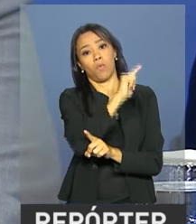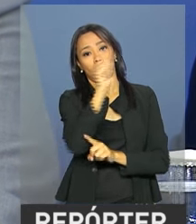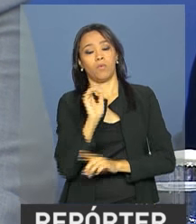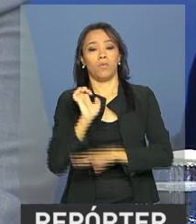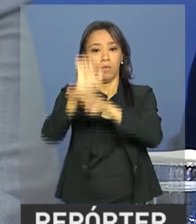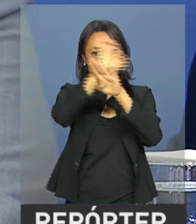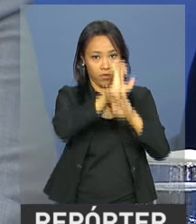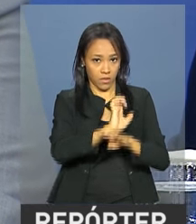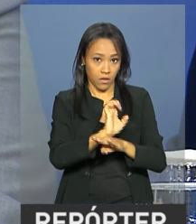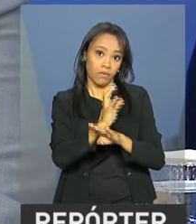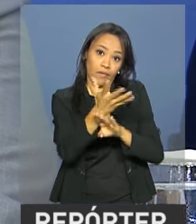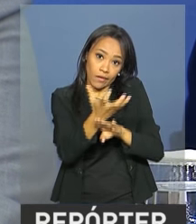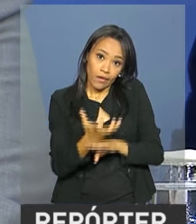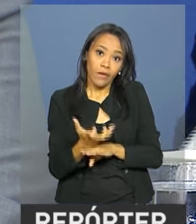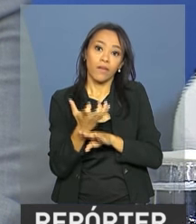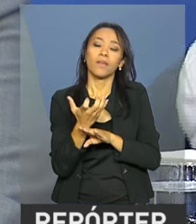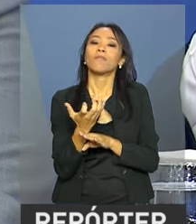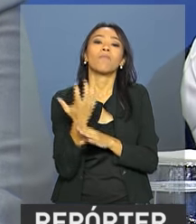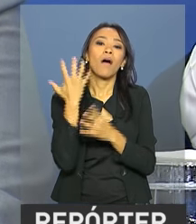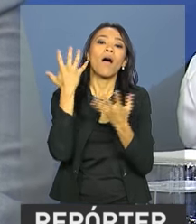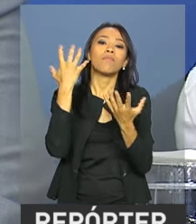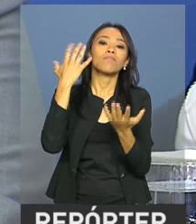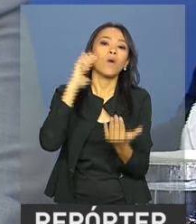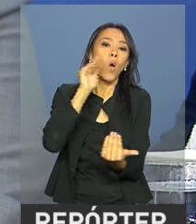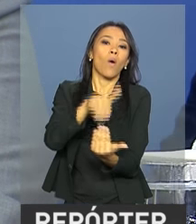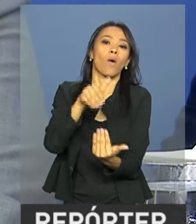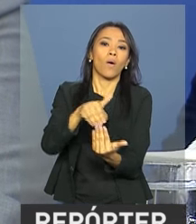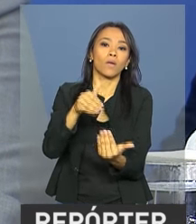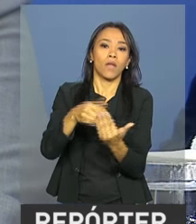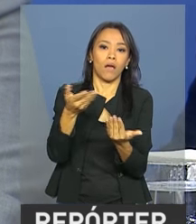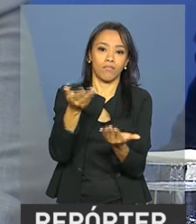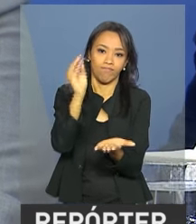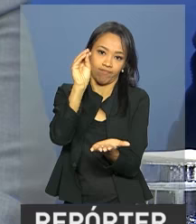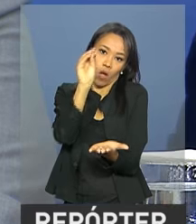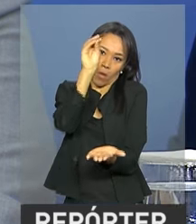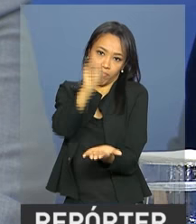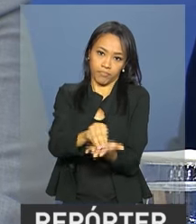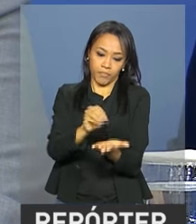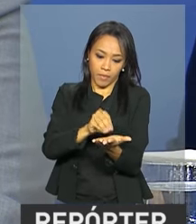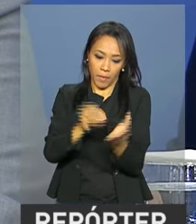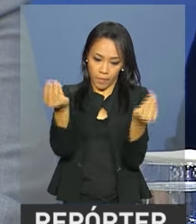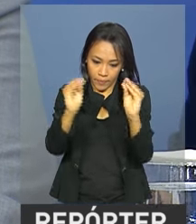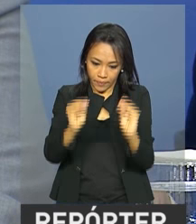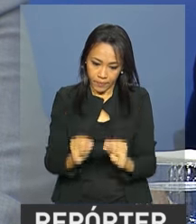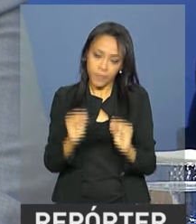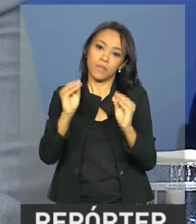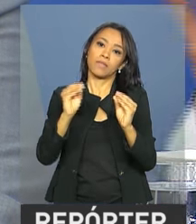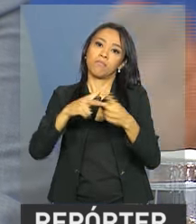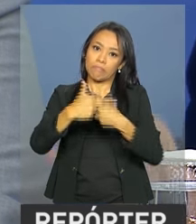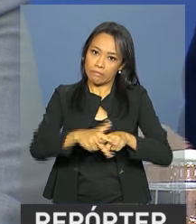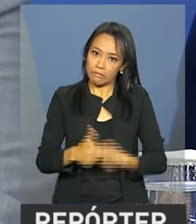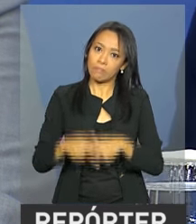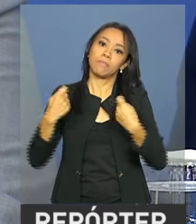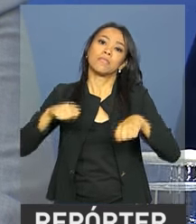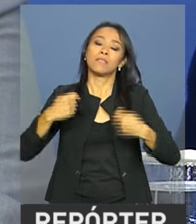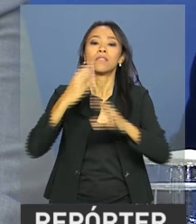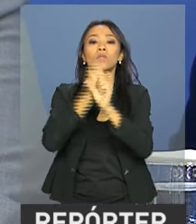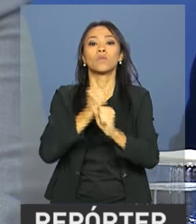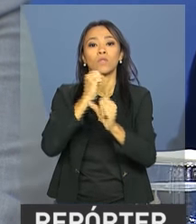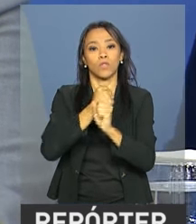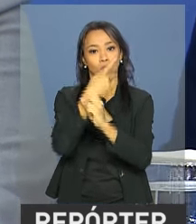queiram se candidatar a um programa similar fazem ajust ajustes muito sérios Nas suas contas de